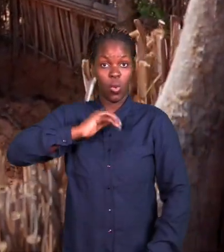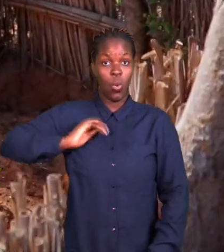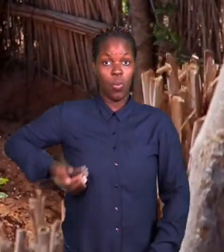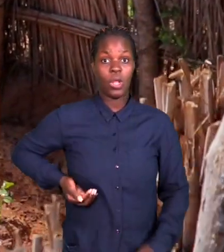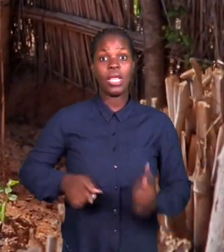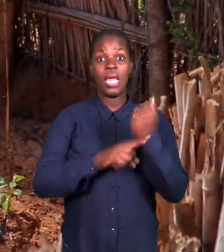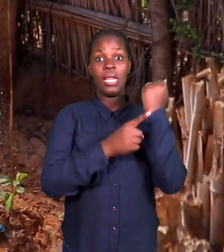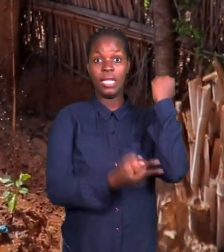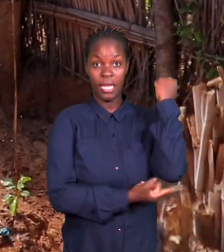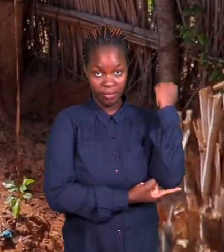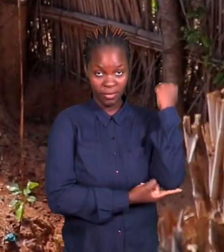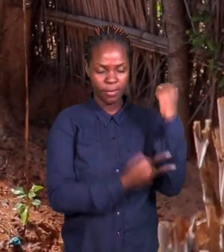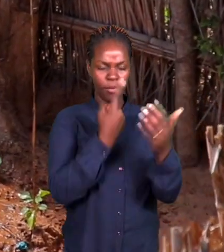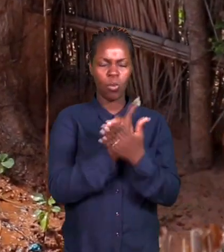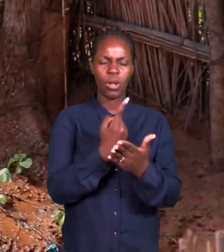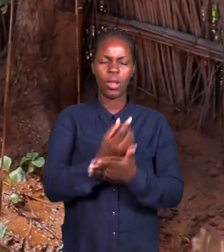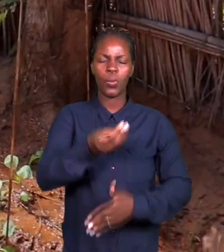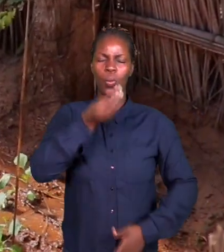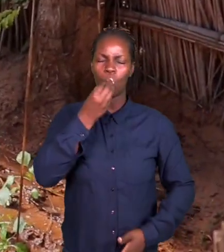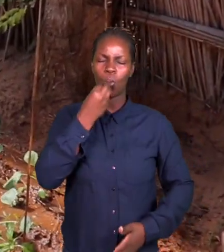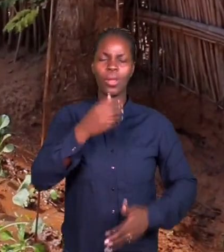Para nós que não temos bebê na altura que eu não tinha,